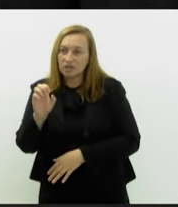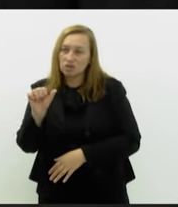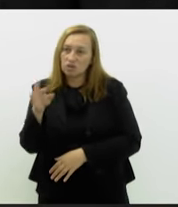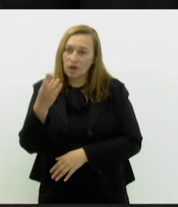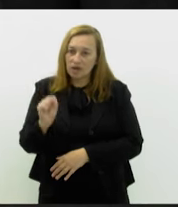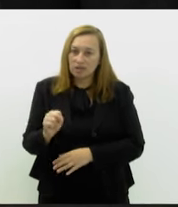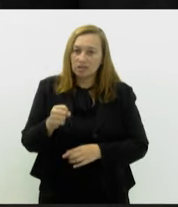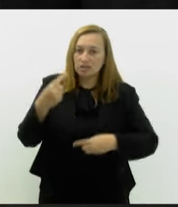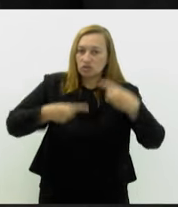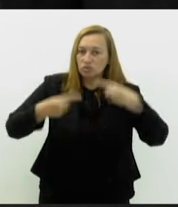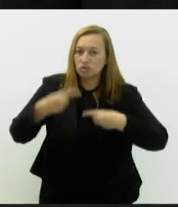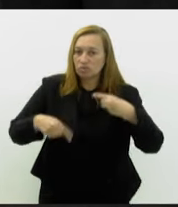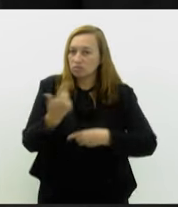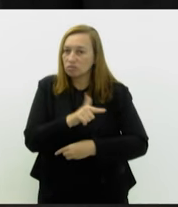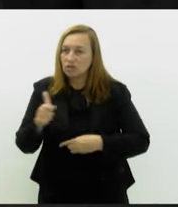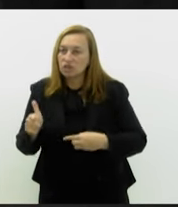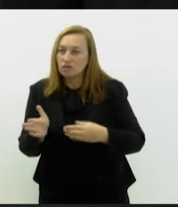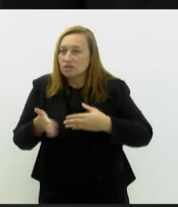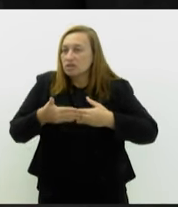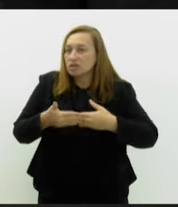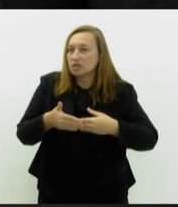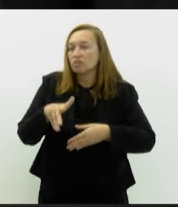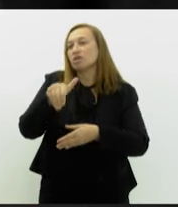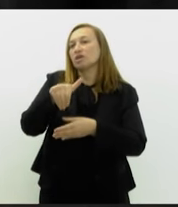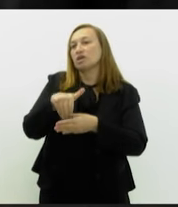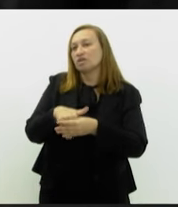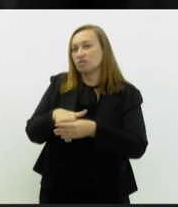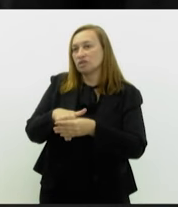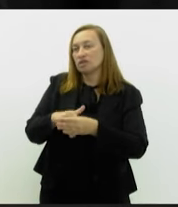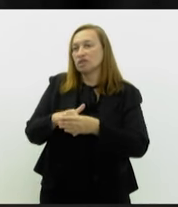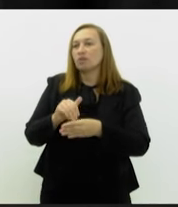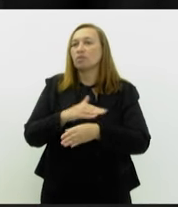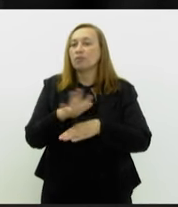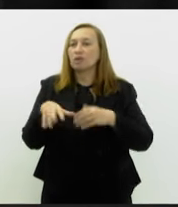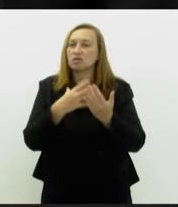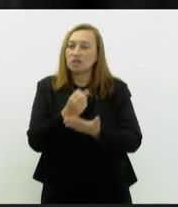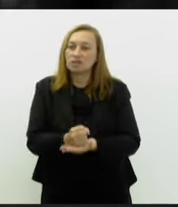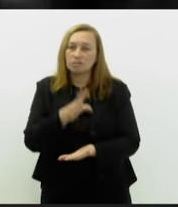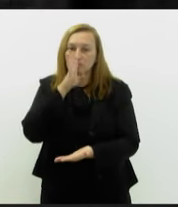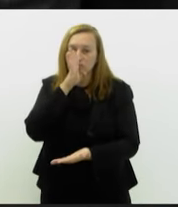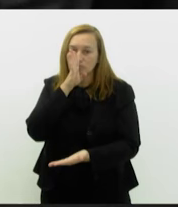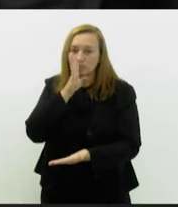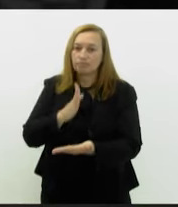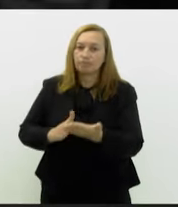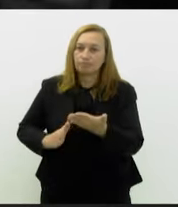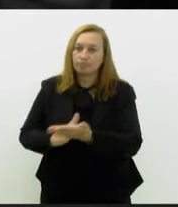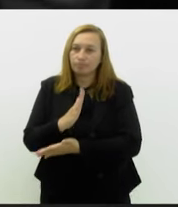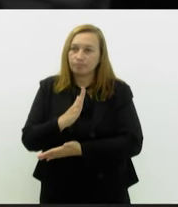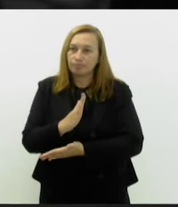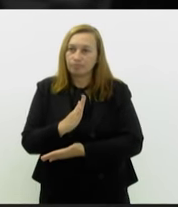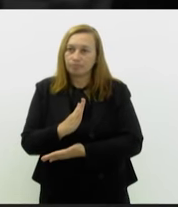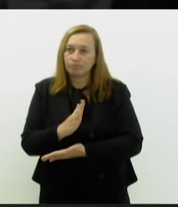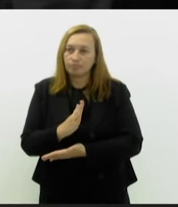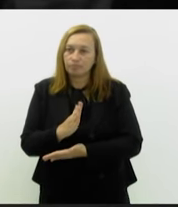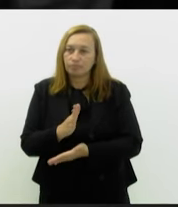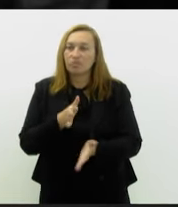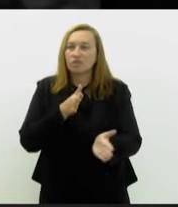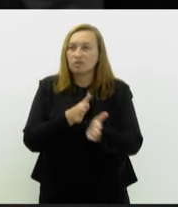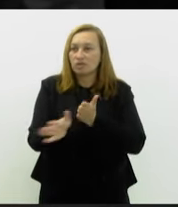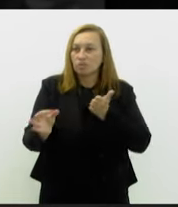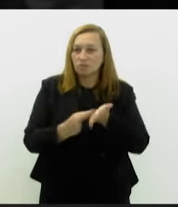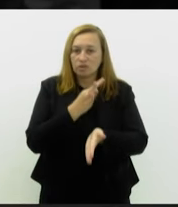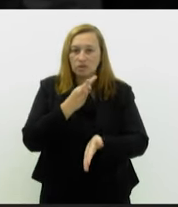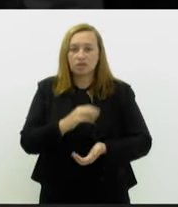Em discussão, não havendo quem queira discutir, encerrada a discussão. Em votação, os senhores que aprovam, permaneçam como estão. Aprovado, vai a